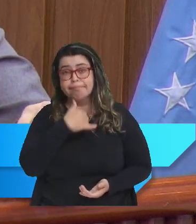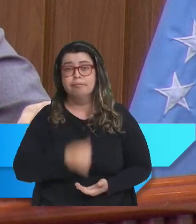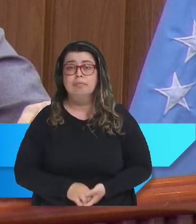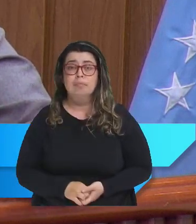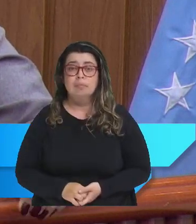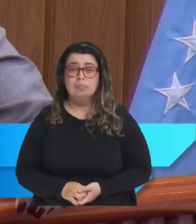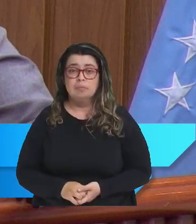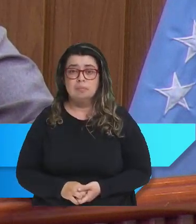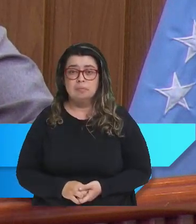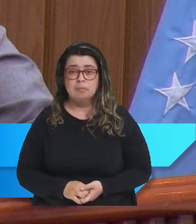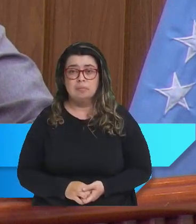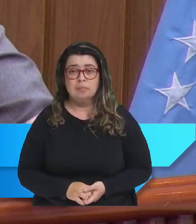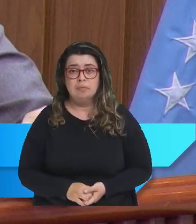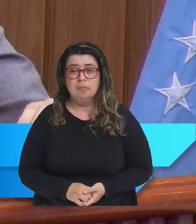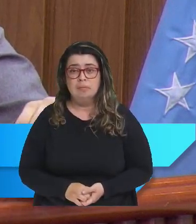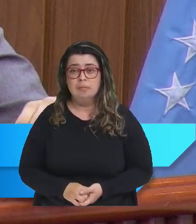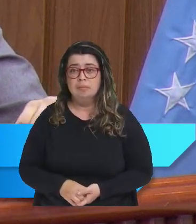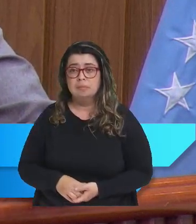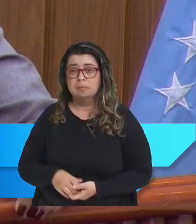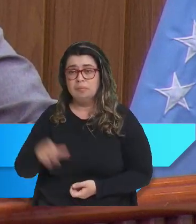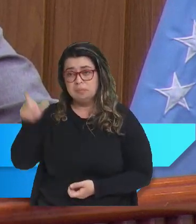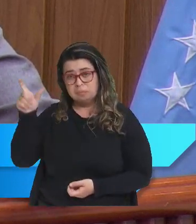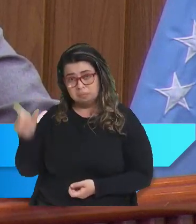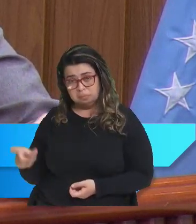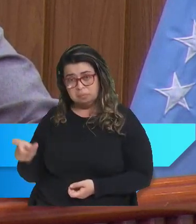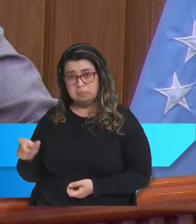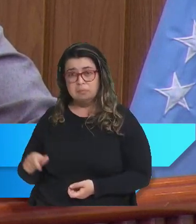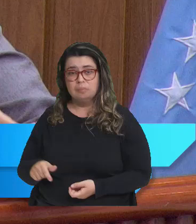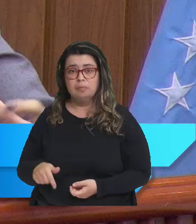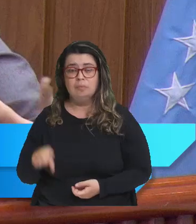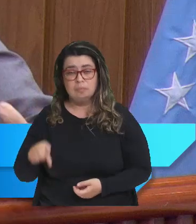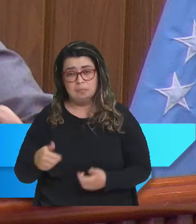nossos jogadores treinarem